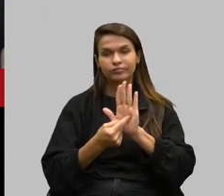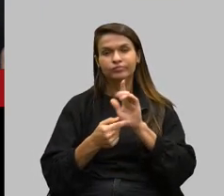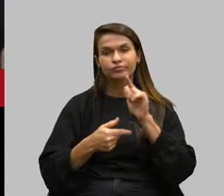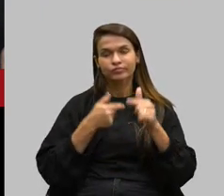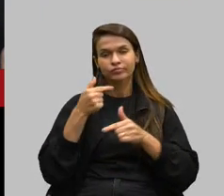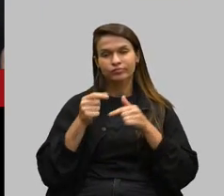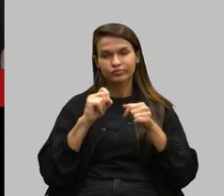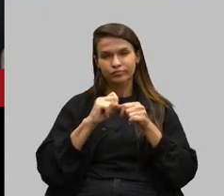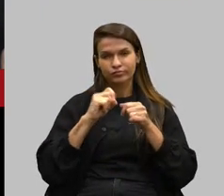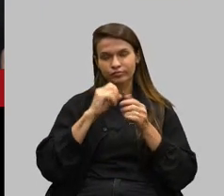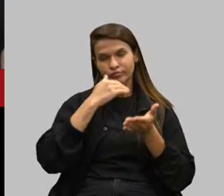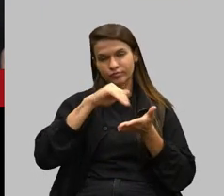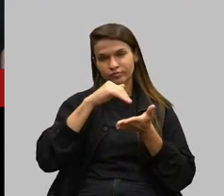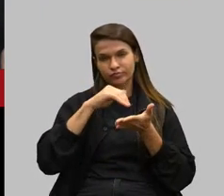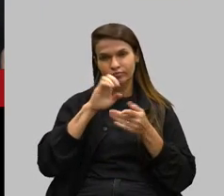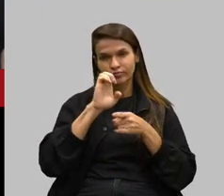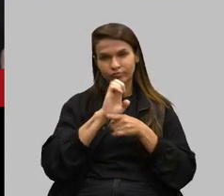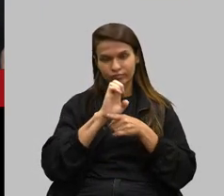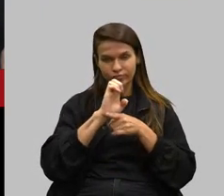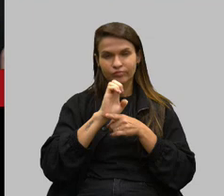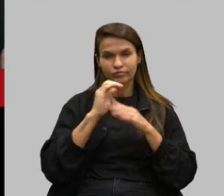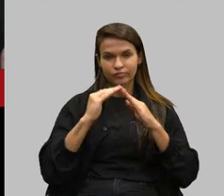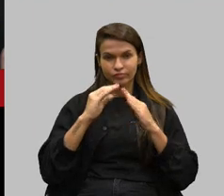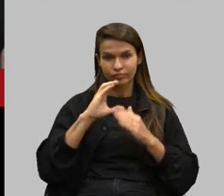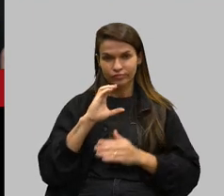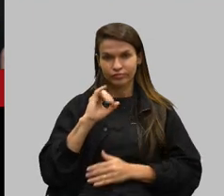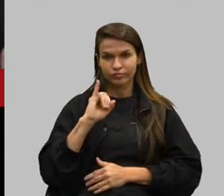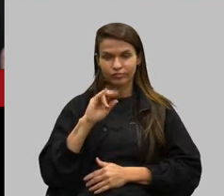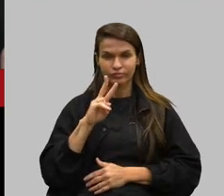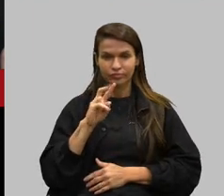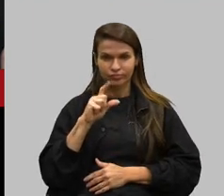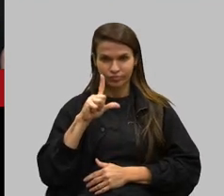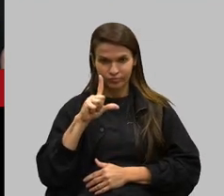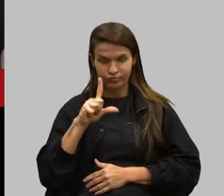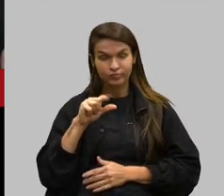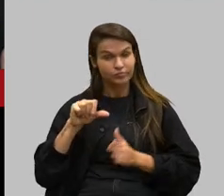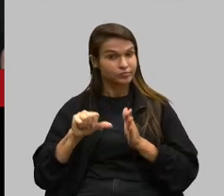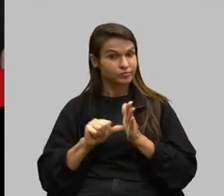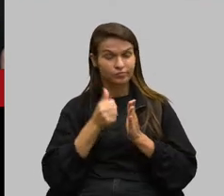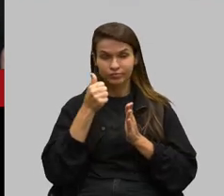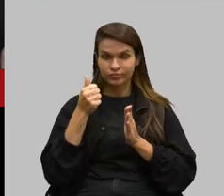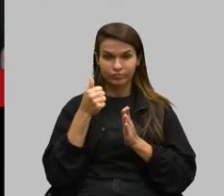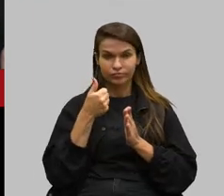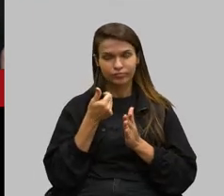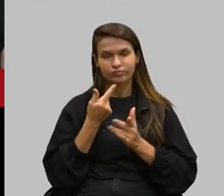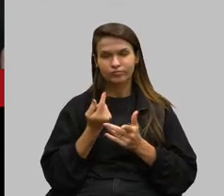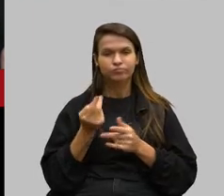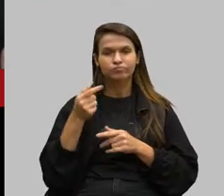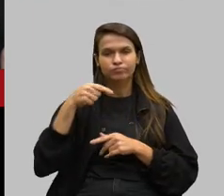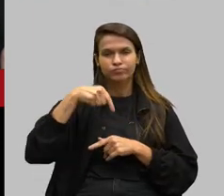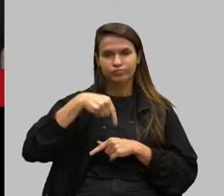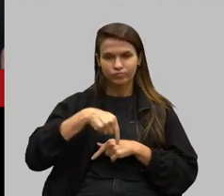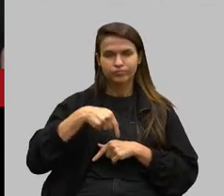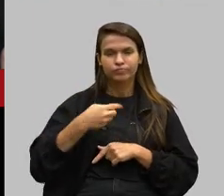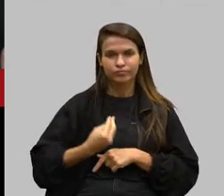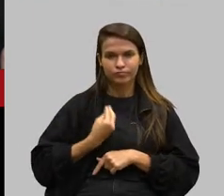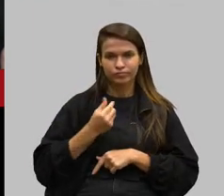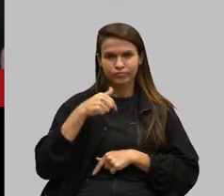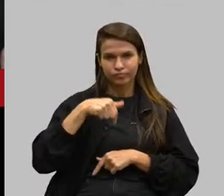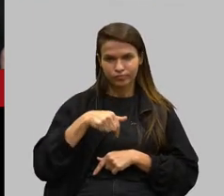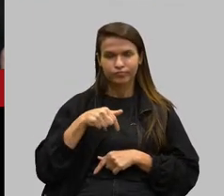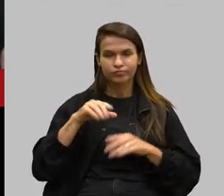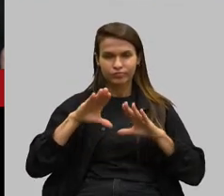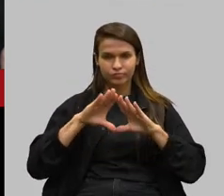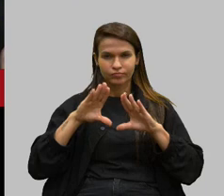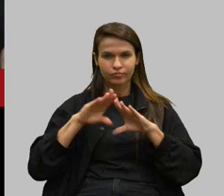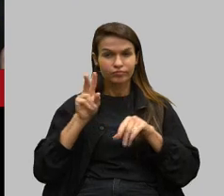feito pela Secretaria de Estado da casa civil é a primeira vez que eu venho no Assembleia fiscaliza porque